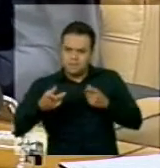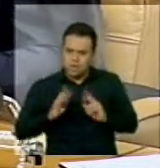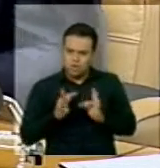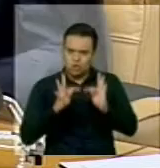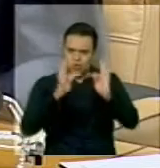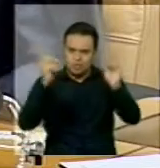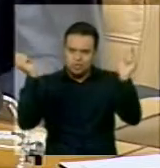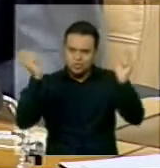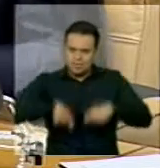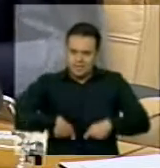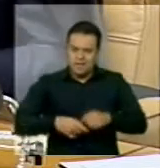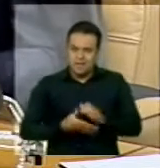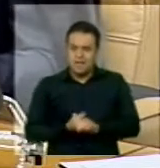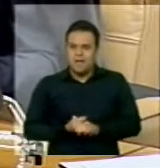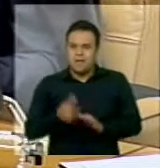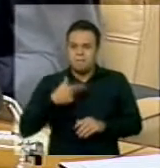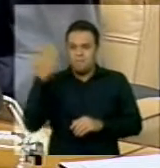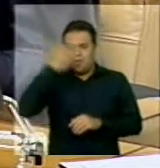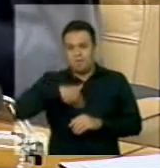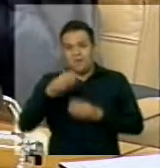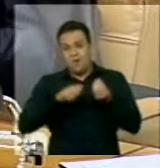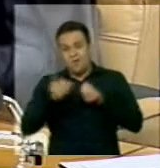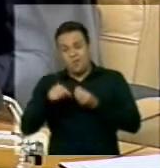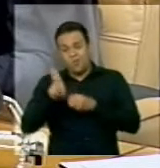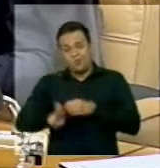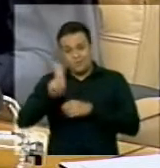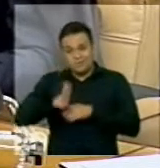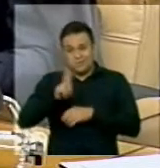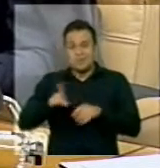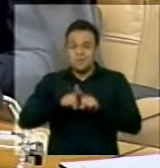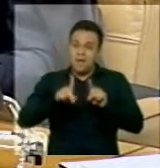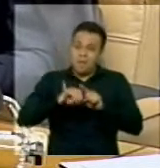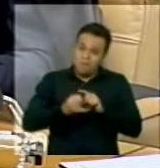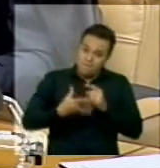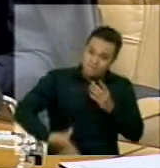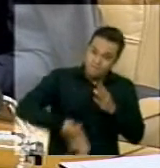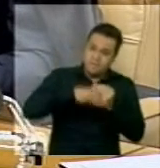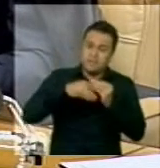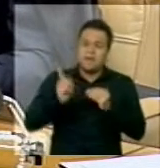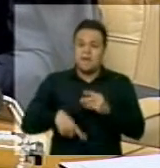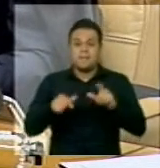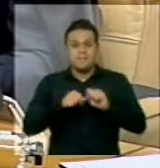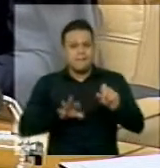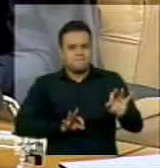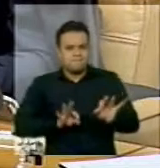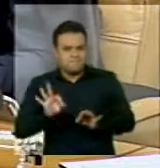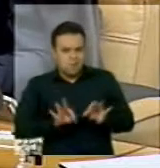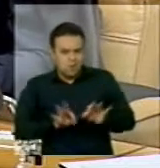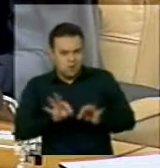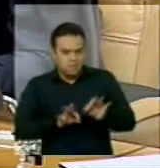permitem potencializar a sua utilização. E acrescenta, está sendo programada